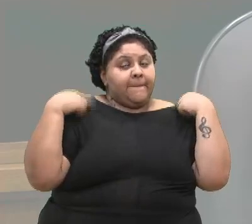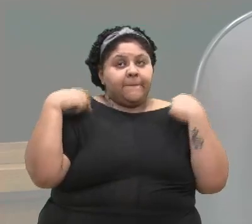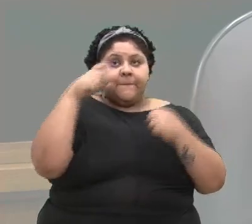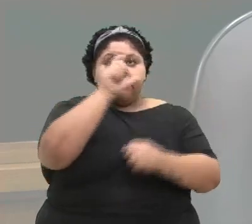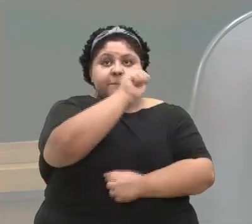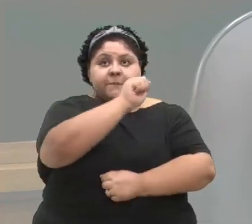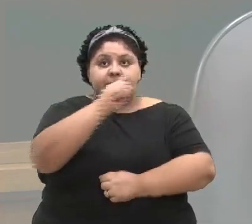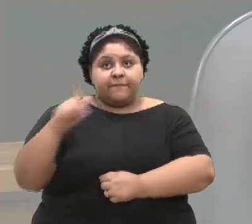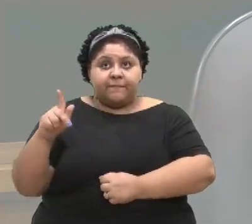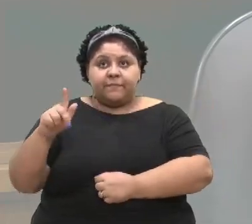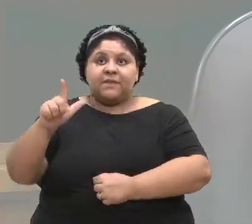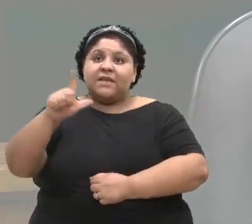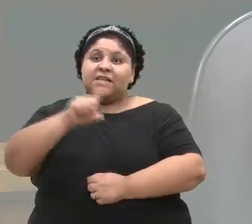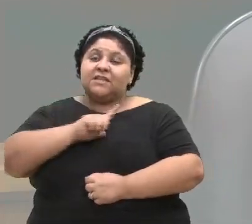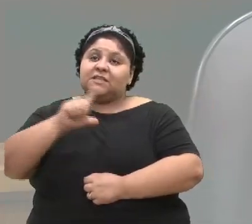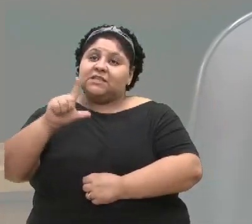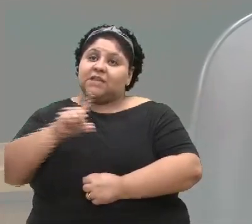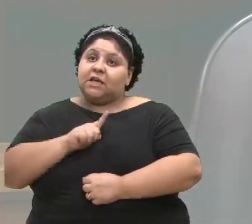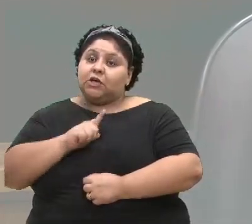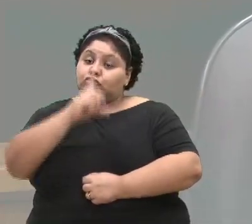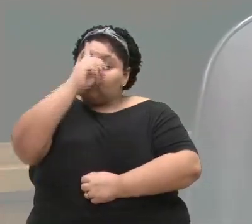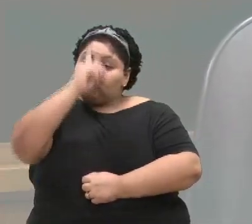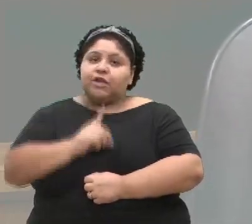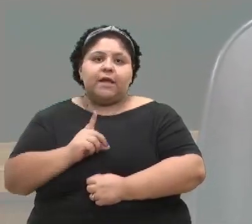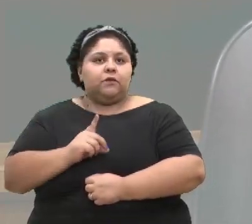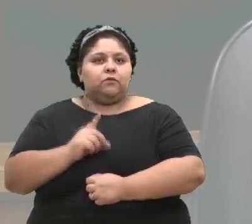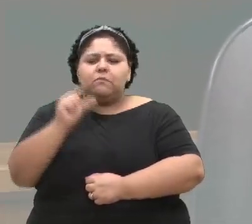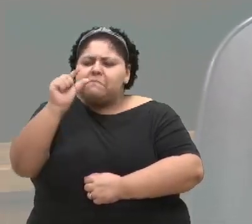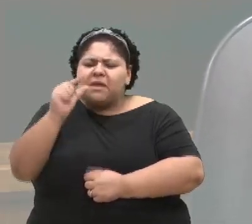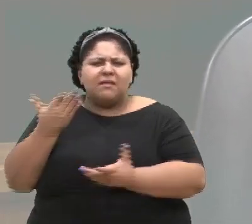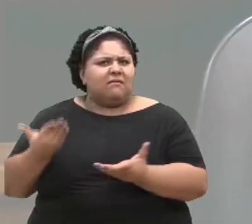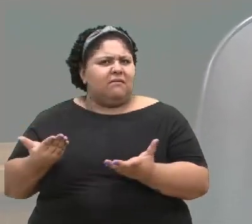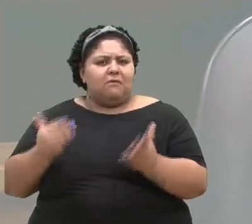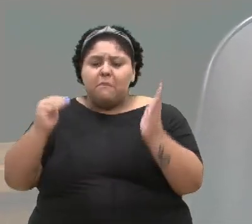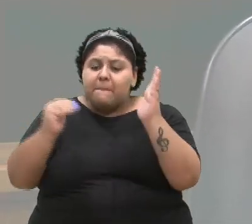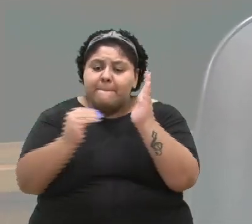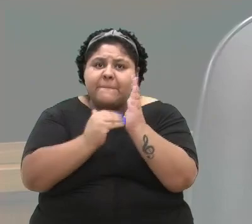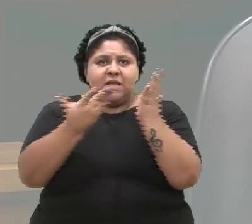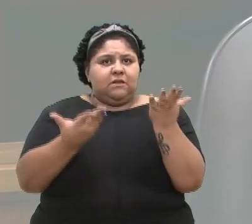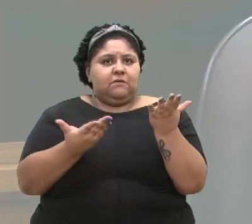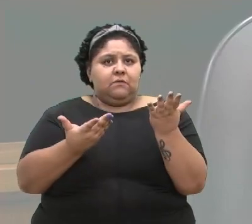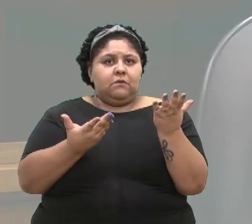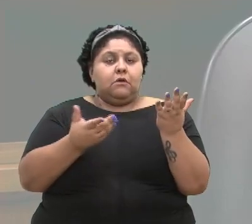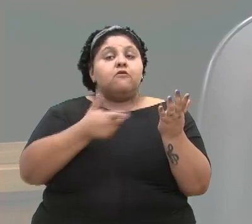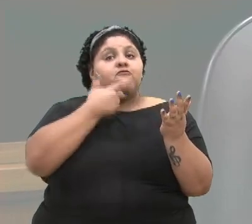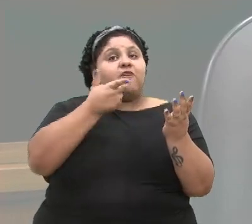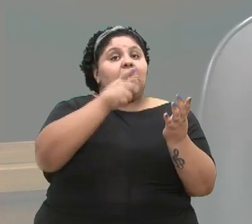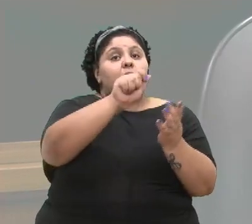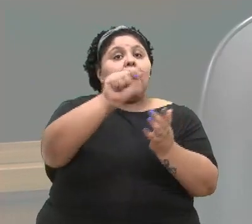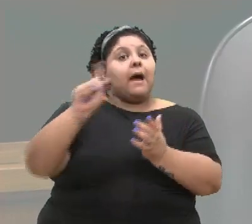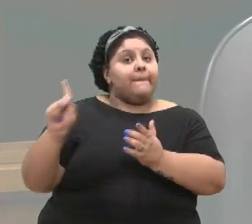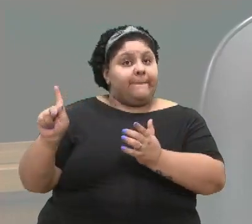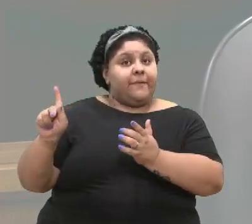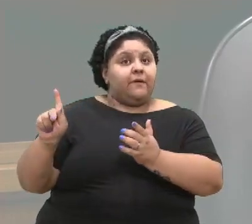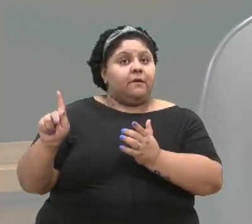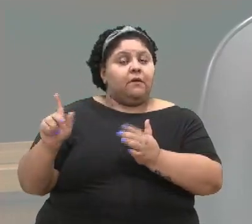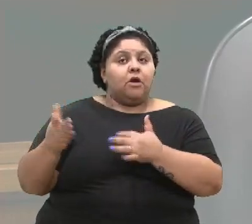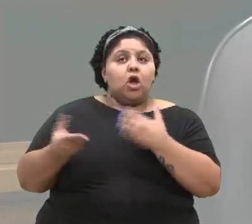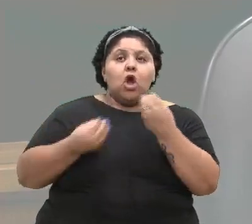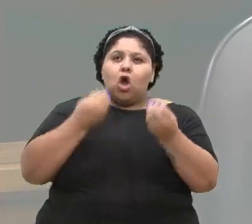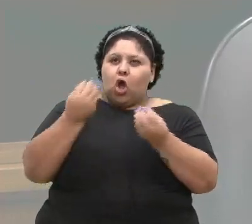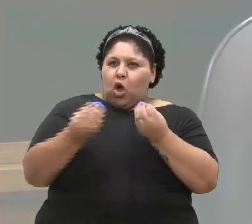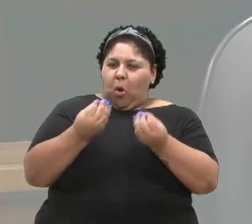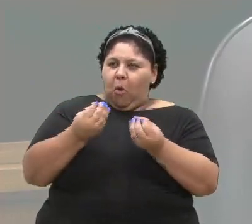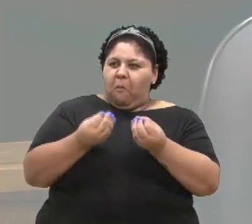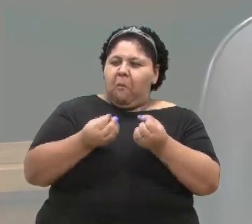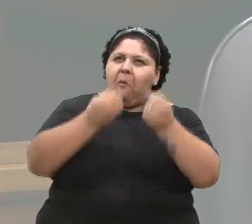aplicativos, tenham o mínimo de direito. E aí eu falo na questão previdenciária. Se foi da forma como foi